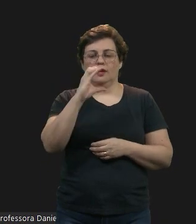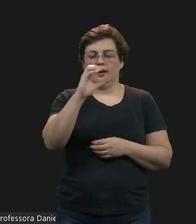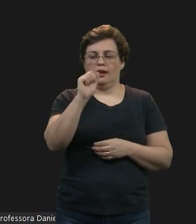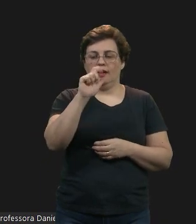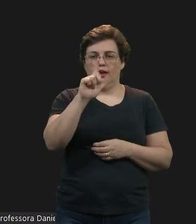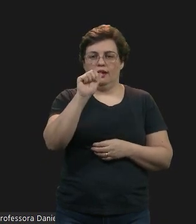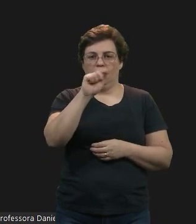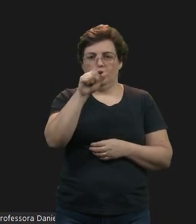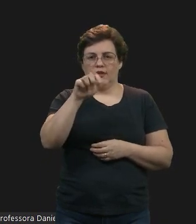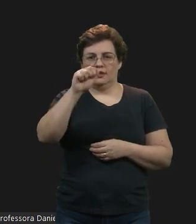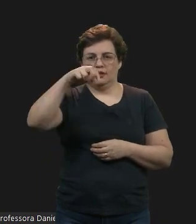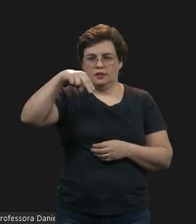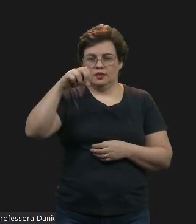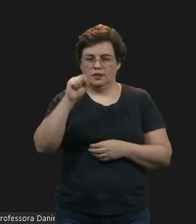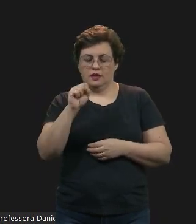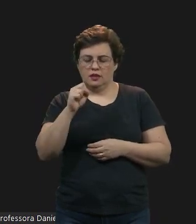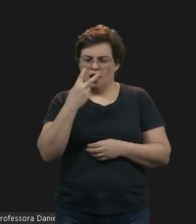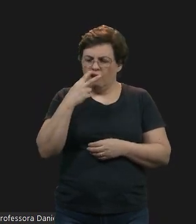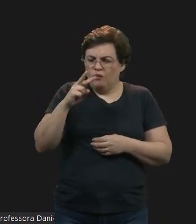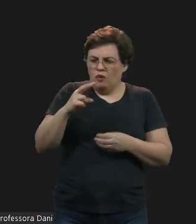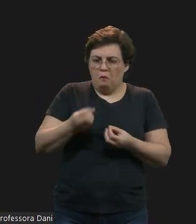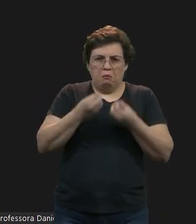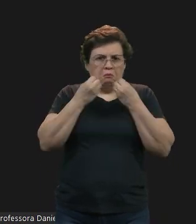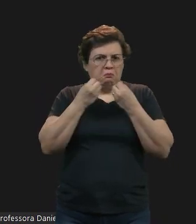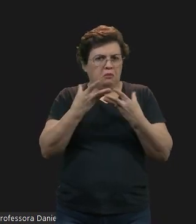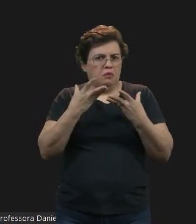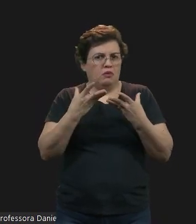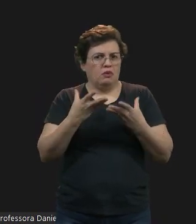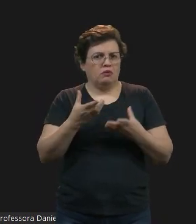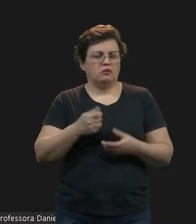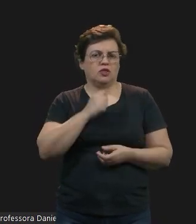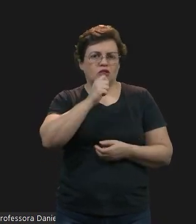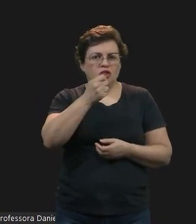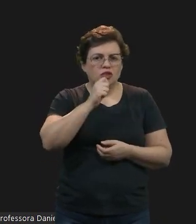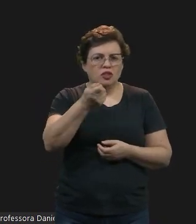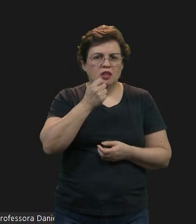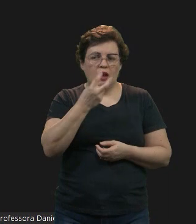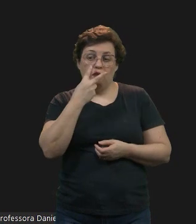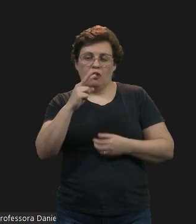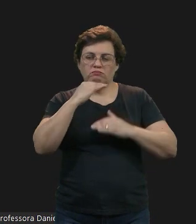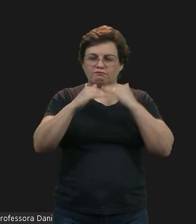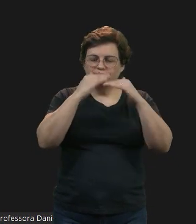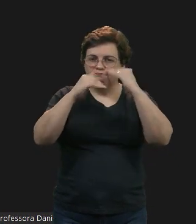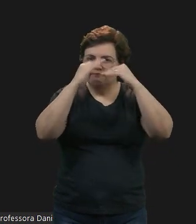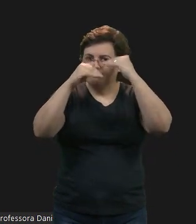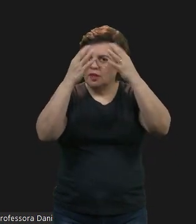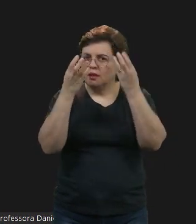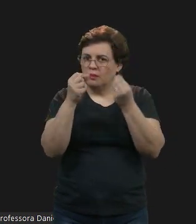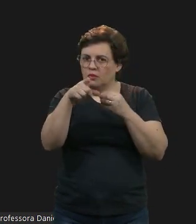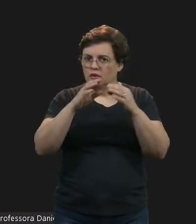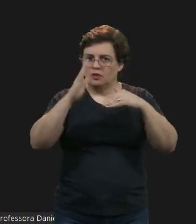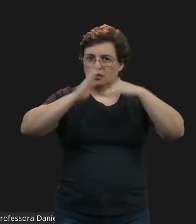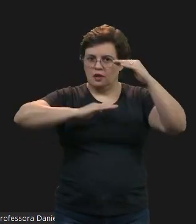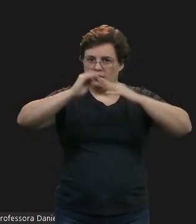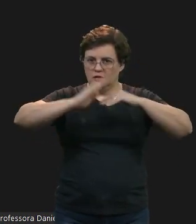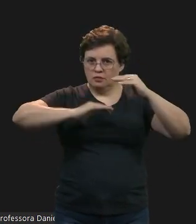Célio um grande jornalista e tinha certeza que ele cresceria e muito nesta